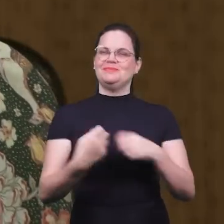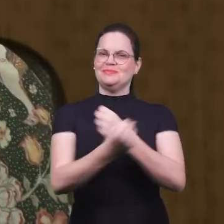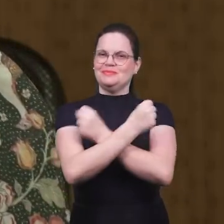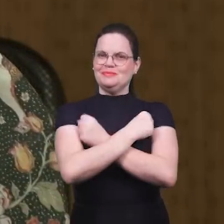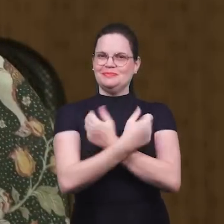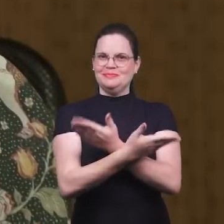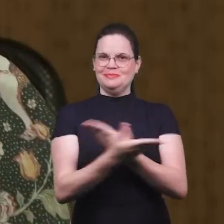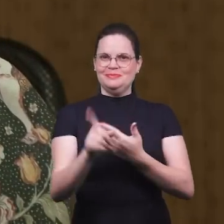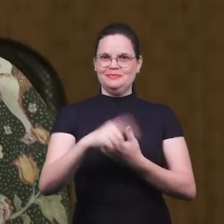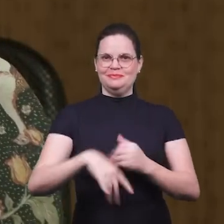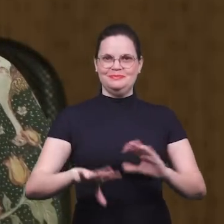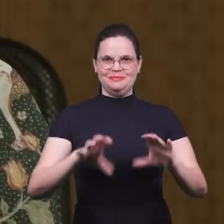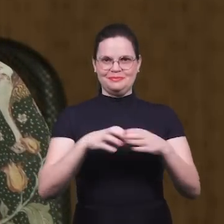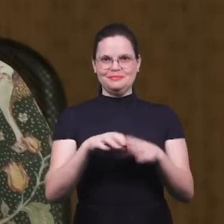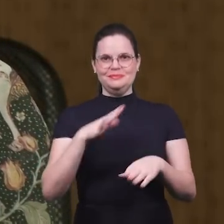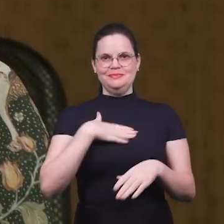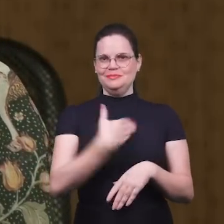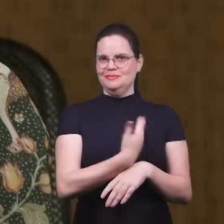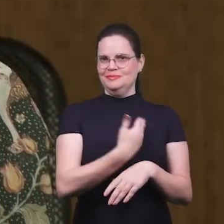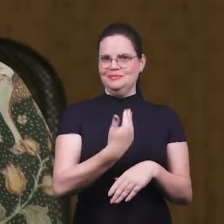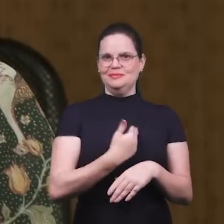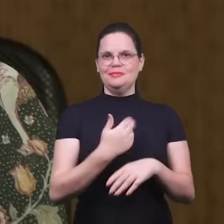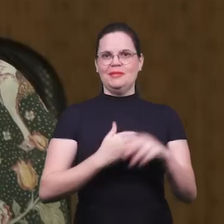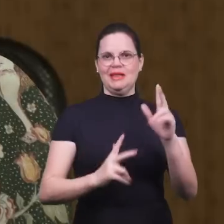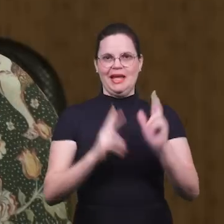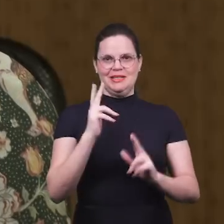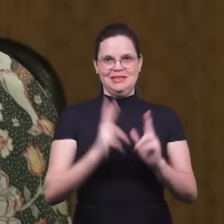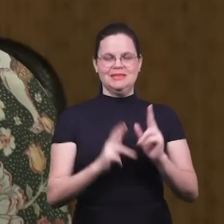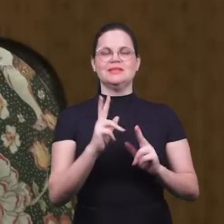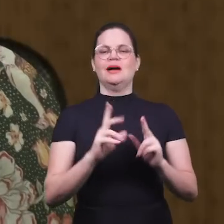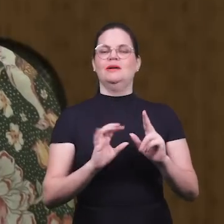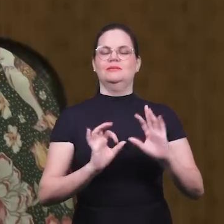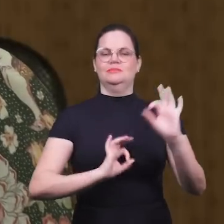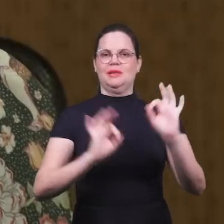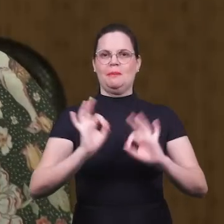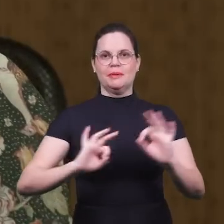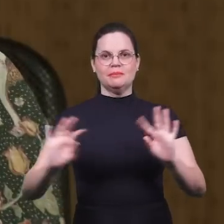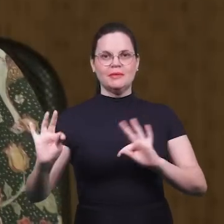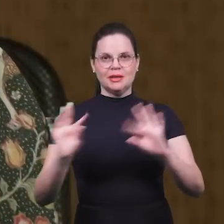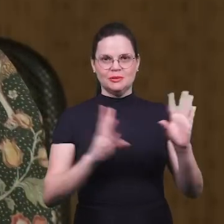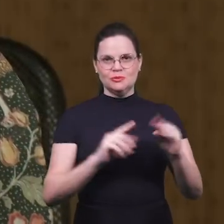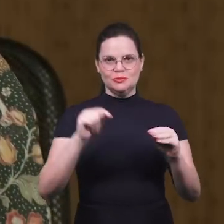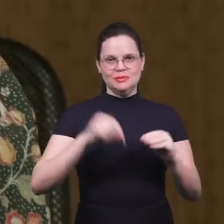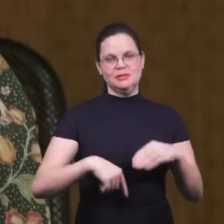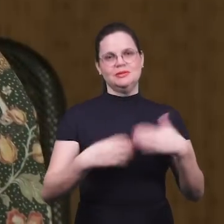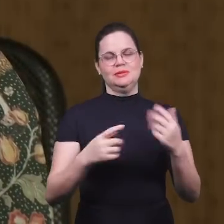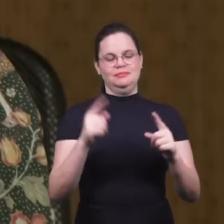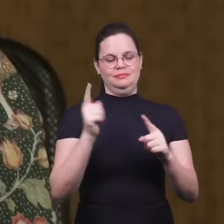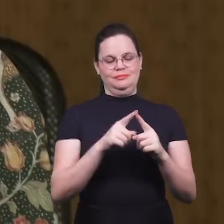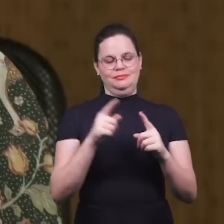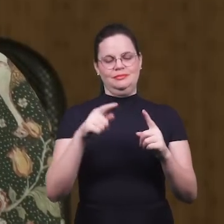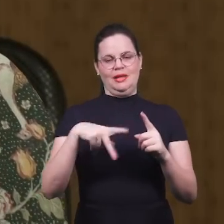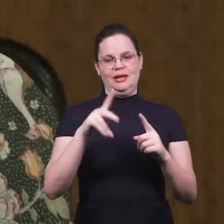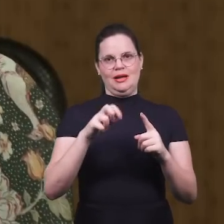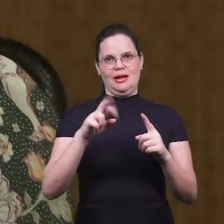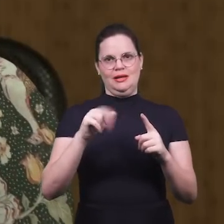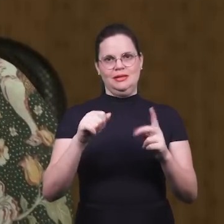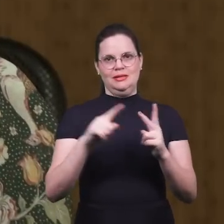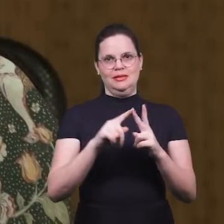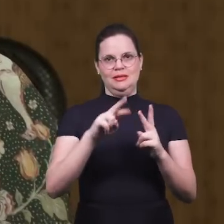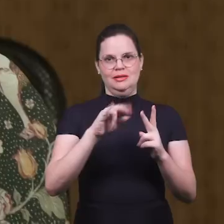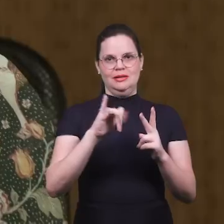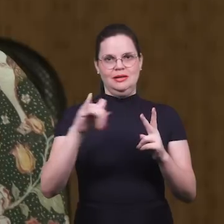um abraço, um agradecimento também aos meus amigos que fazem parte da equipe de produção desse programa, Karina,